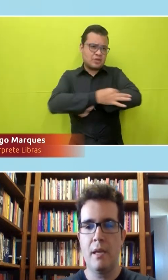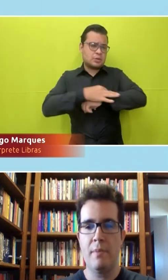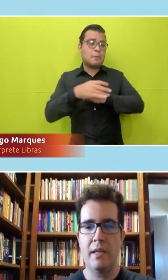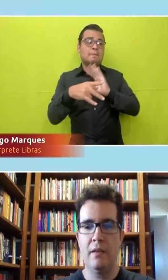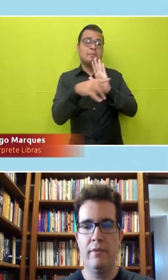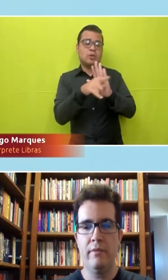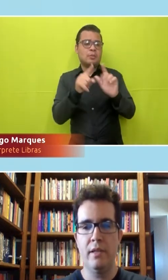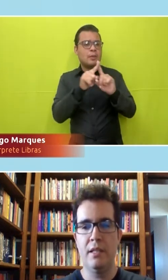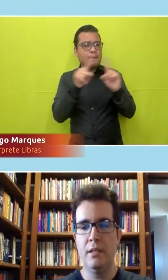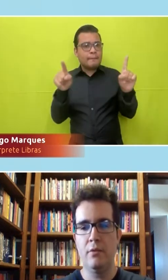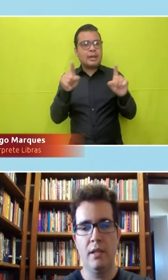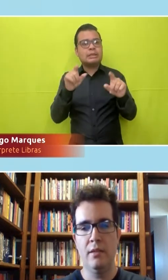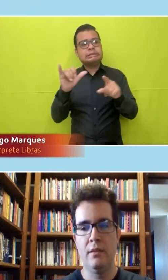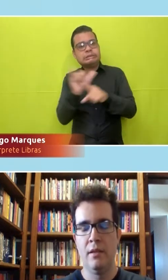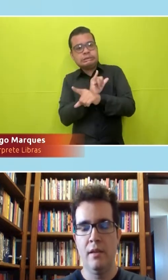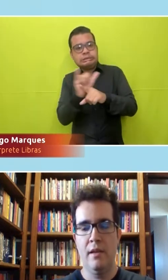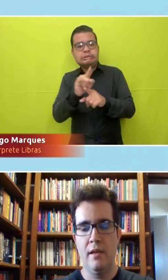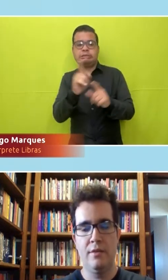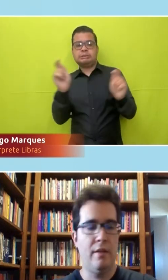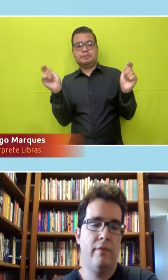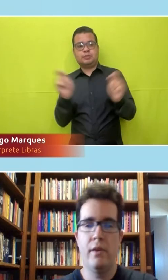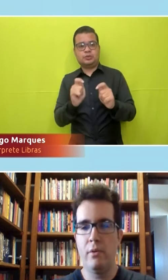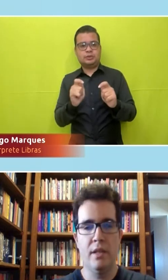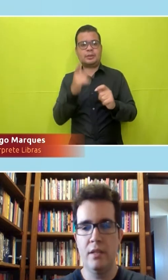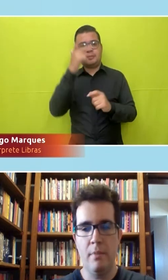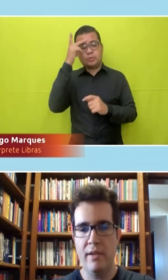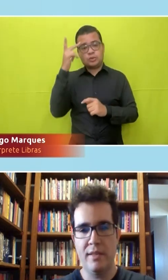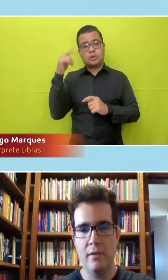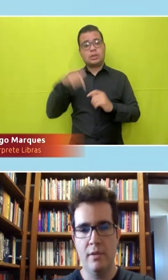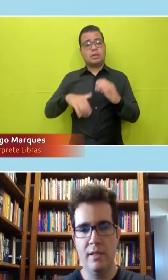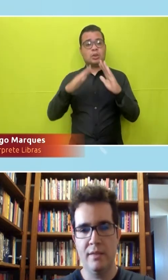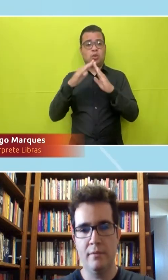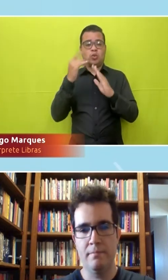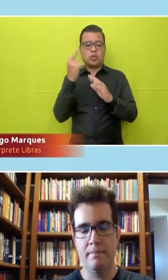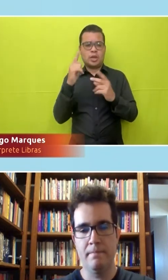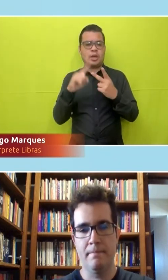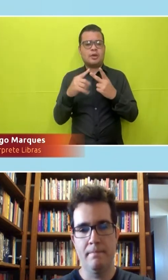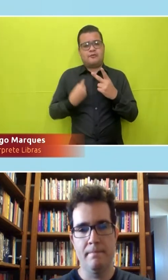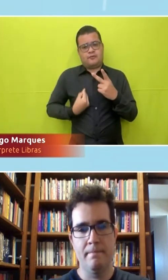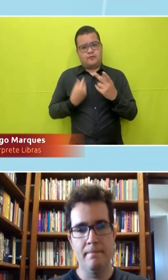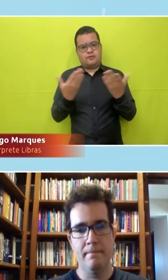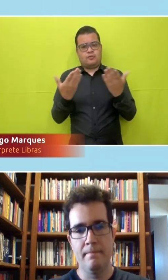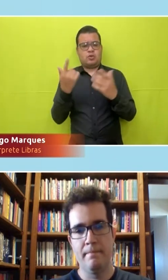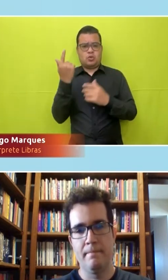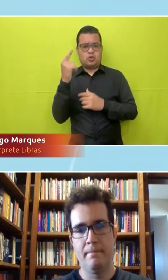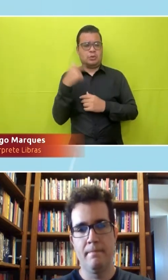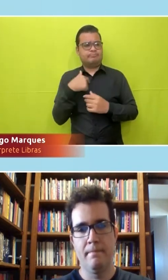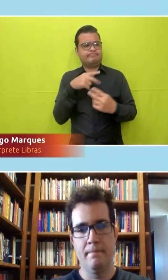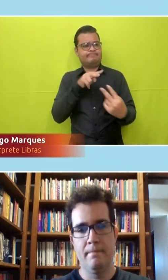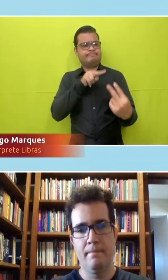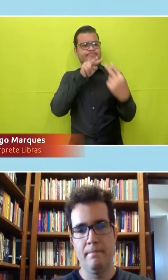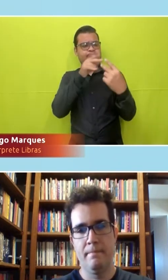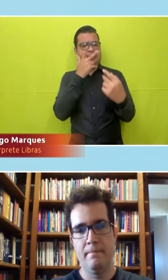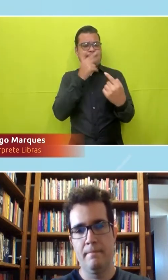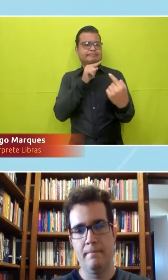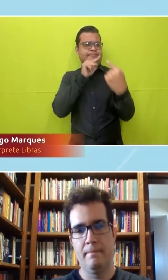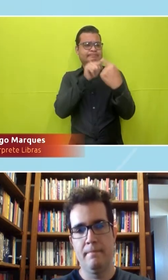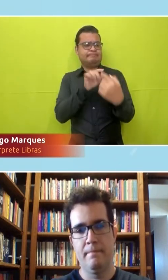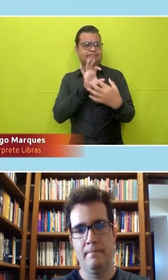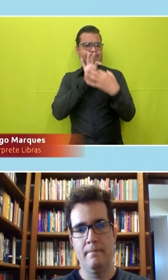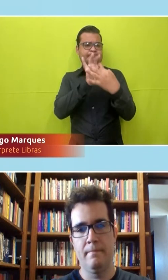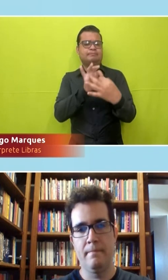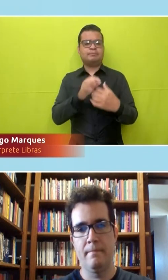vida também, para quem vive aqui ou quem já viveu aqui também vai se reconhecer. E, de alguma maneira, a